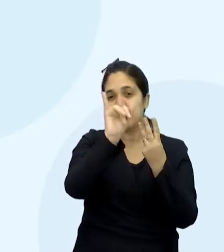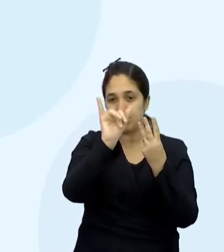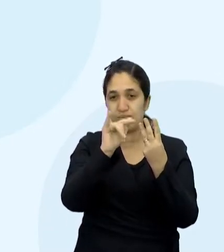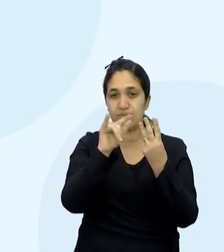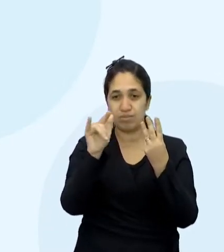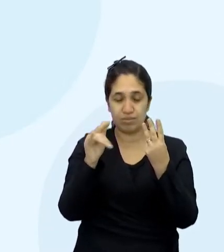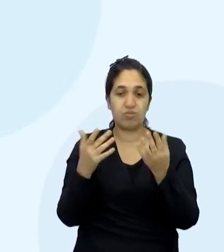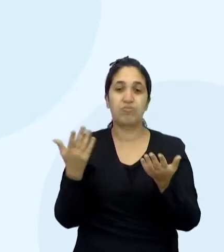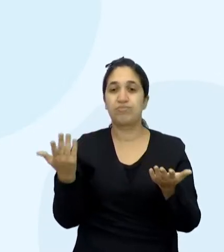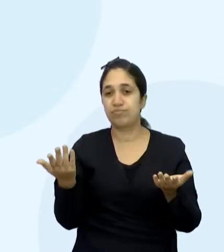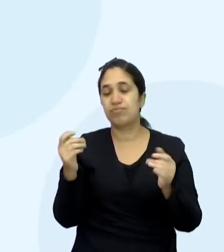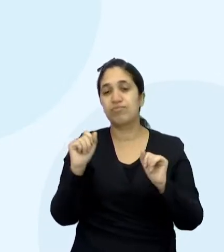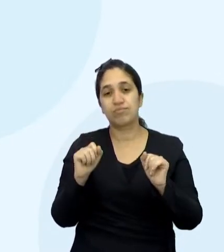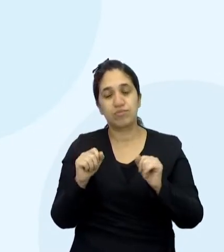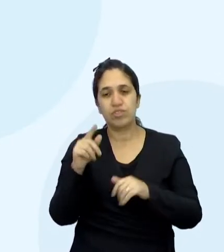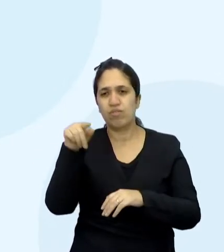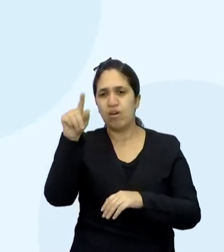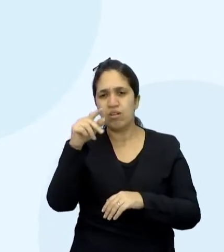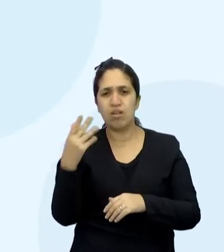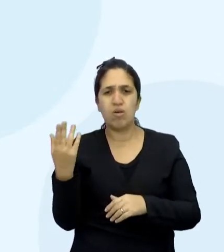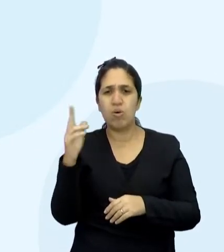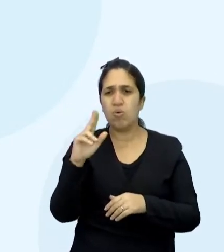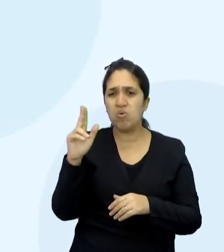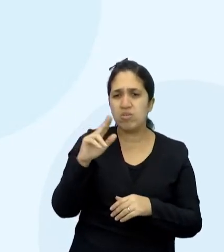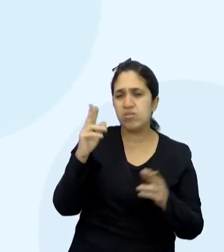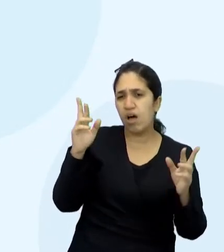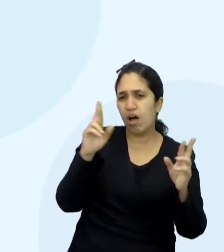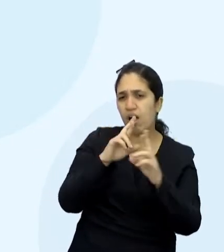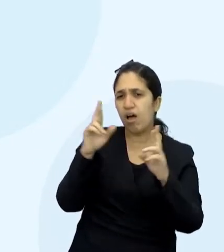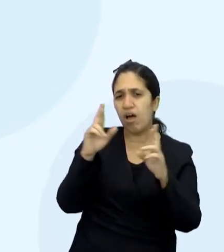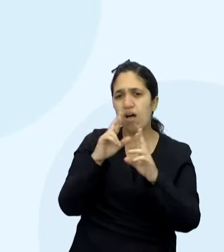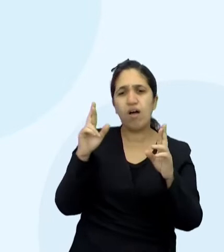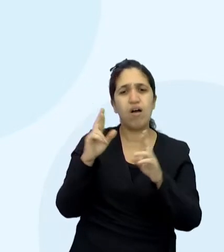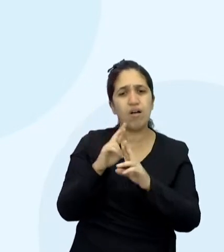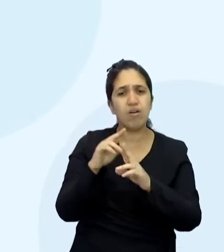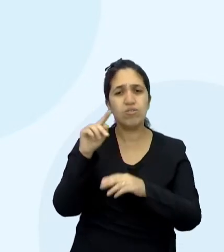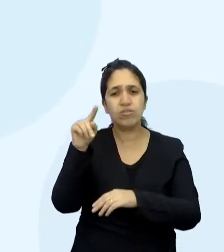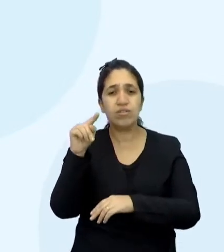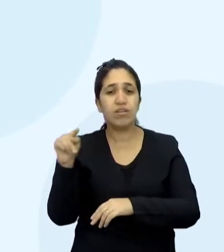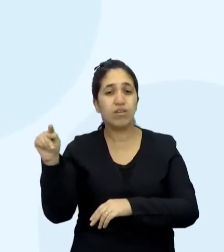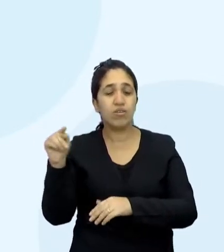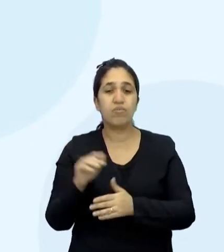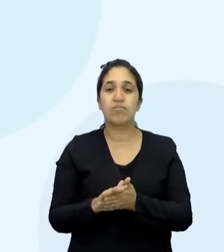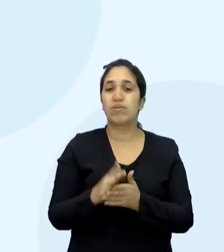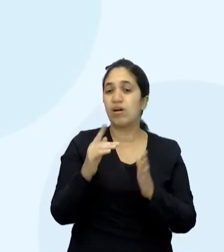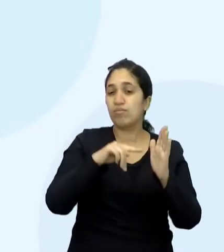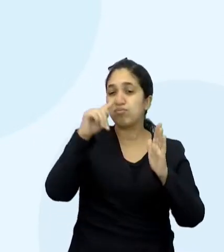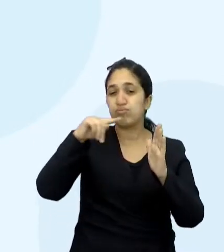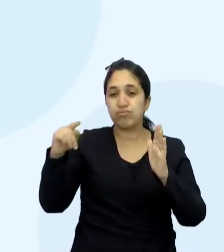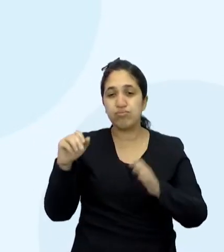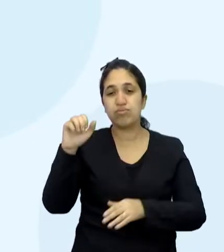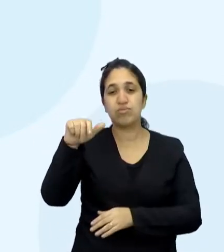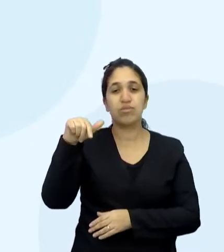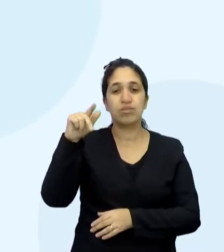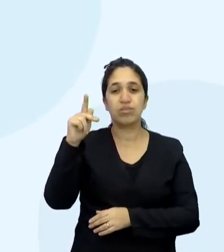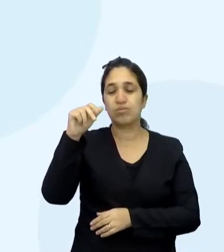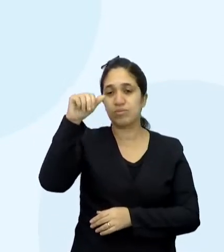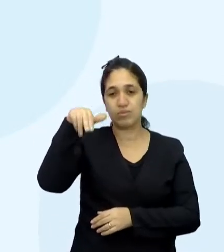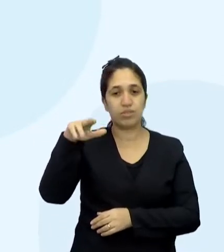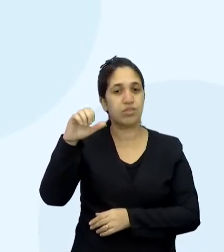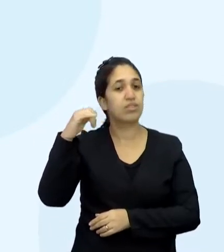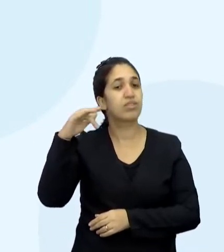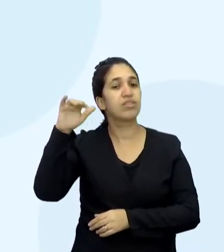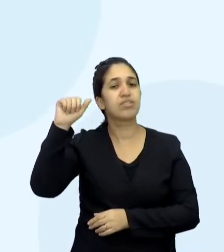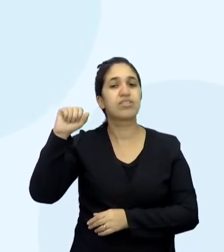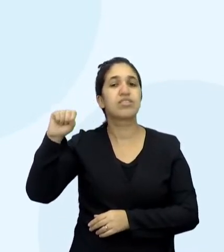um expoente e você determina aí uma relação entre variáveis, a gente tem aí funções exponenciais. Elas têm